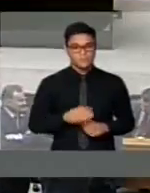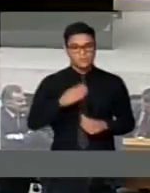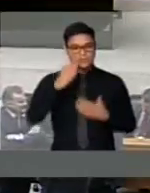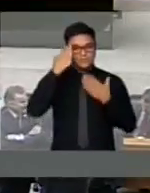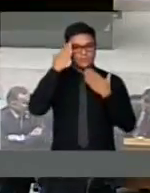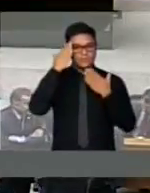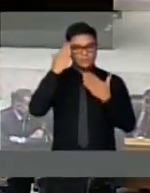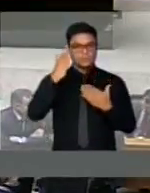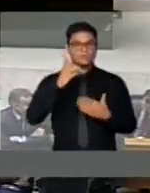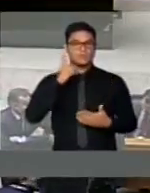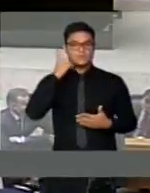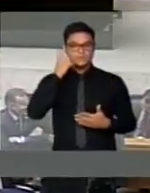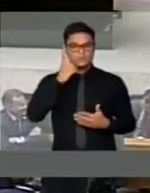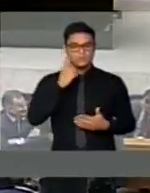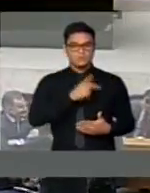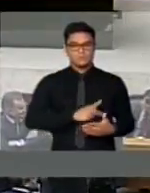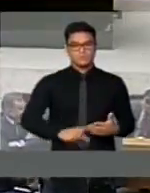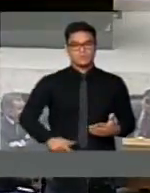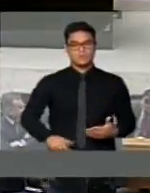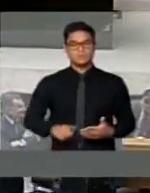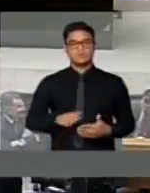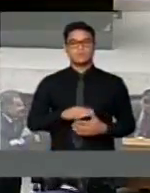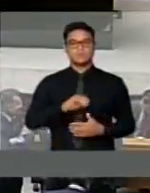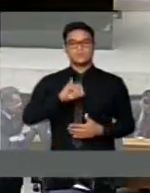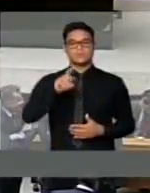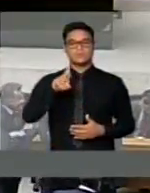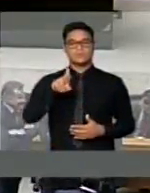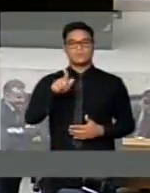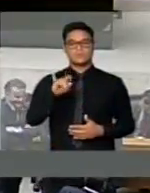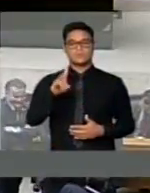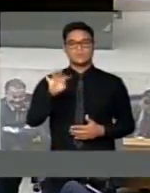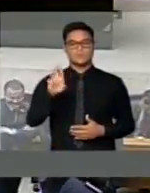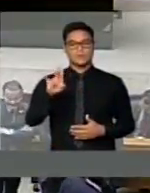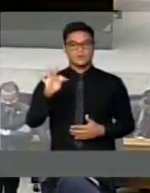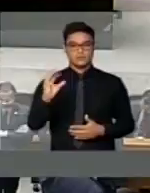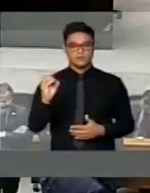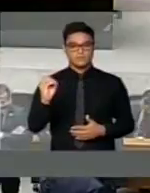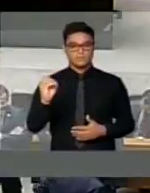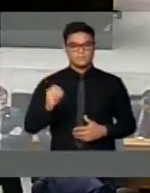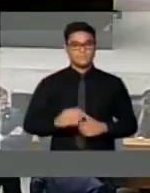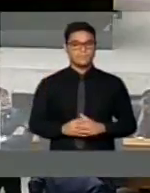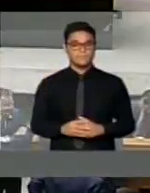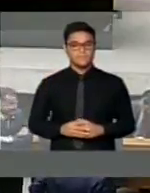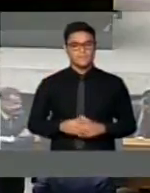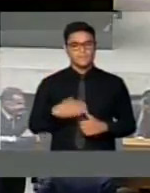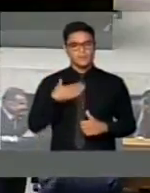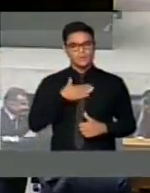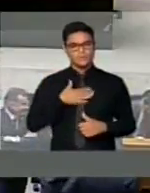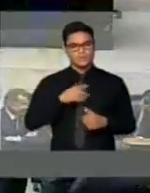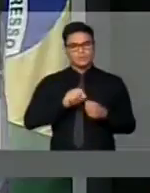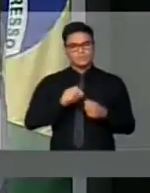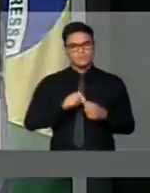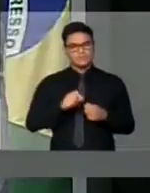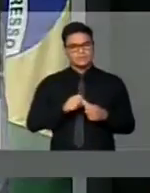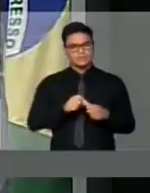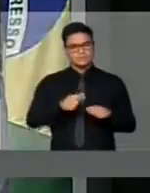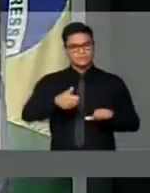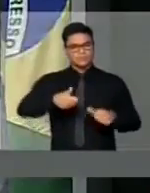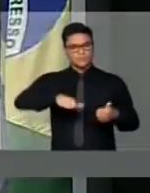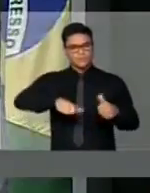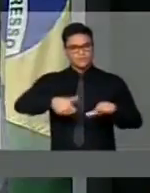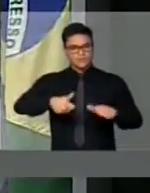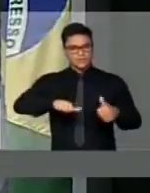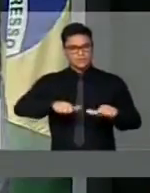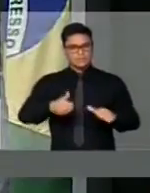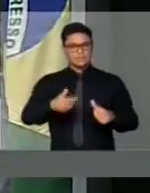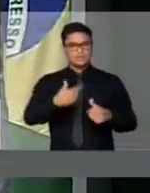Obrigado, presidente, deputado Gilberto Nascimento. Eu hoje estaria aqui de fazer uma análise sobre um problema